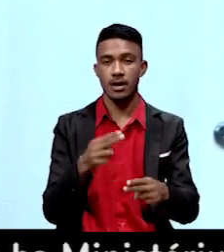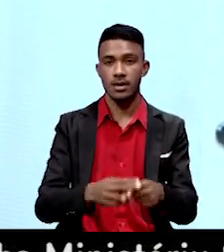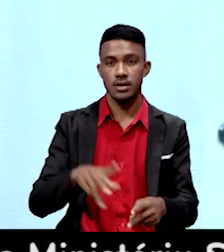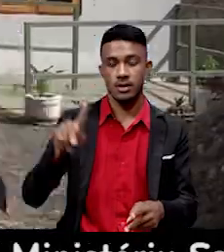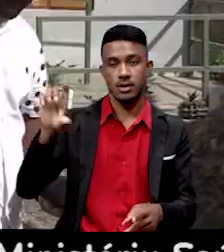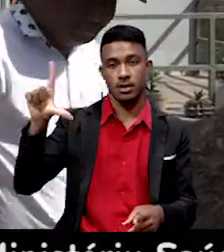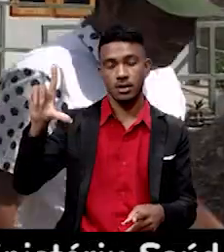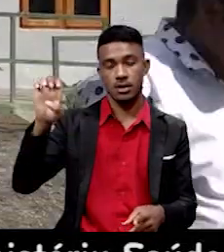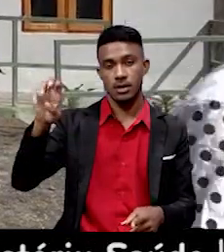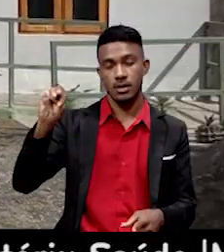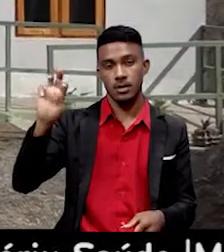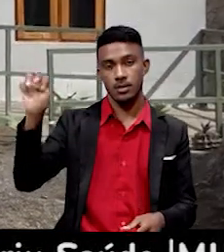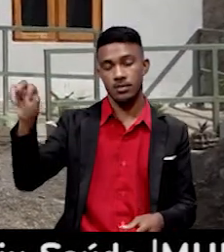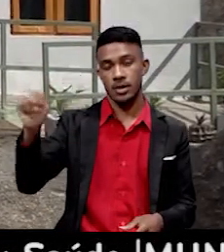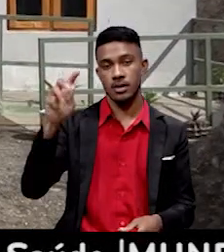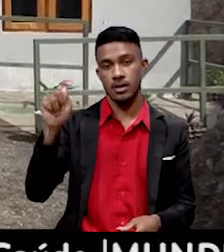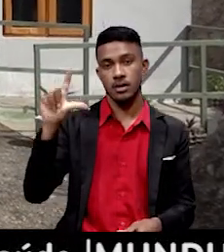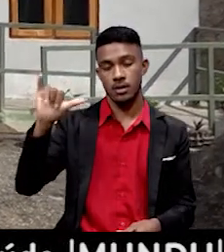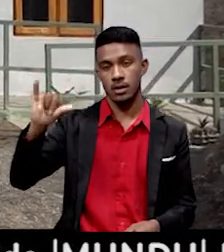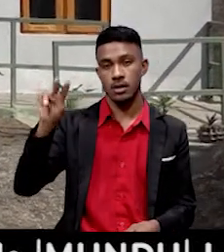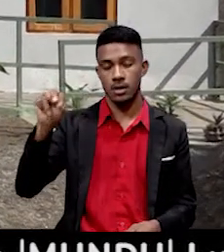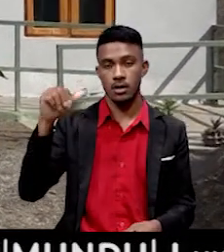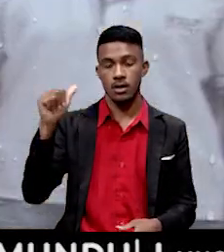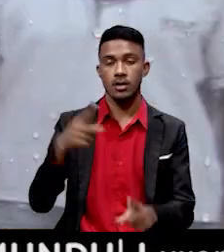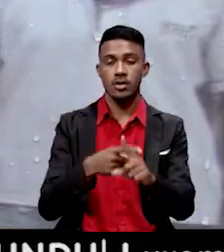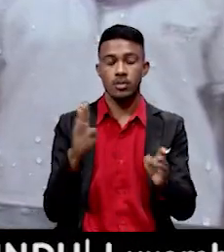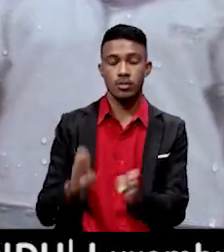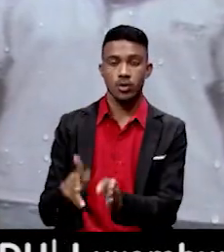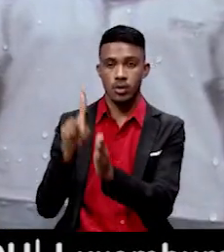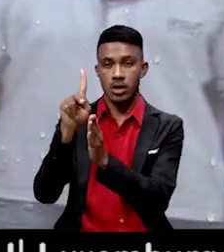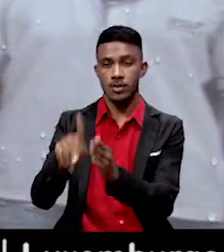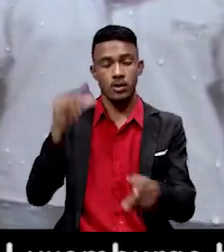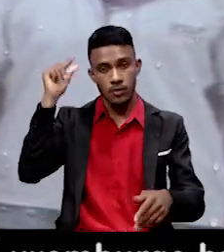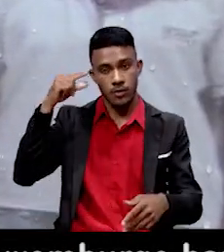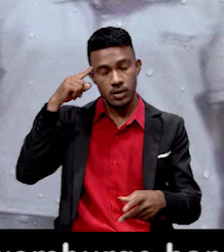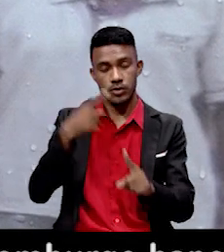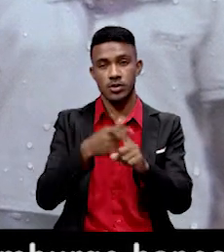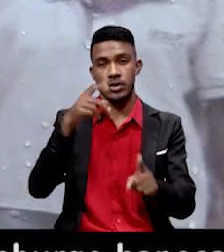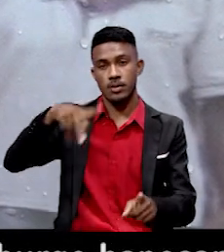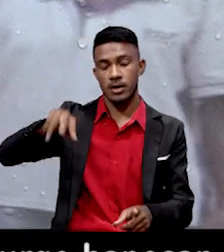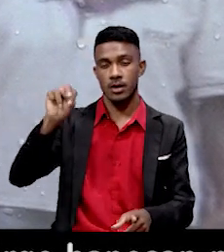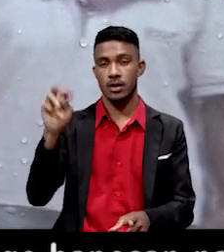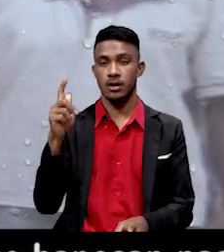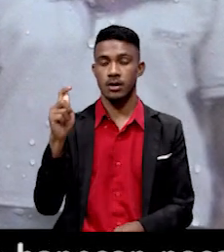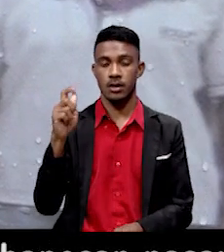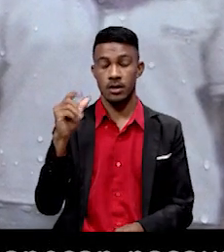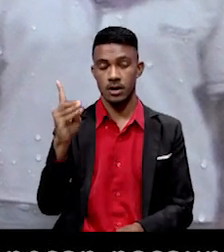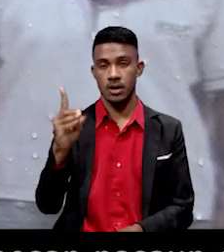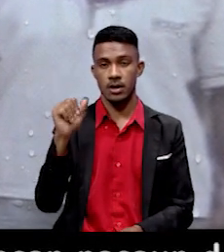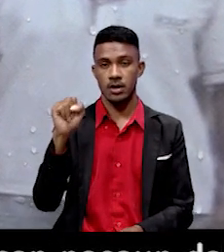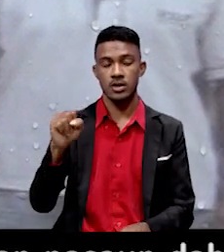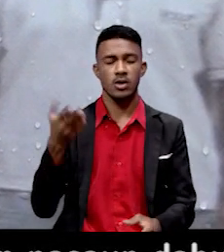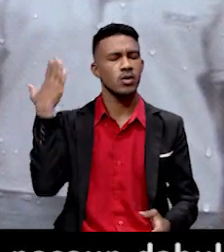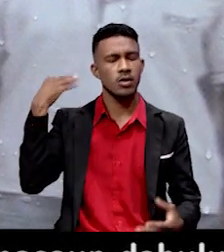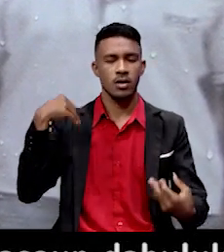contente tebes o programa governo Lihusi PNDS, onde ajuda a Hadia Moris família que bitla Sira. Ulu la halo dia kane sene